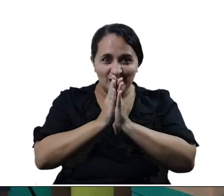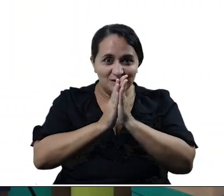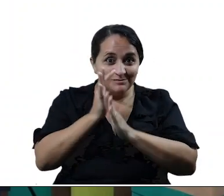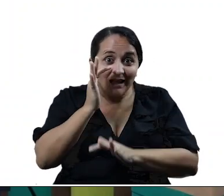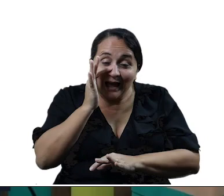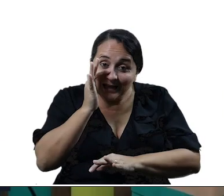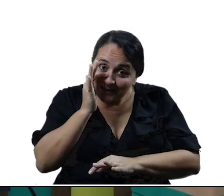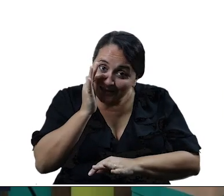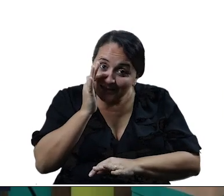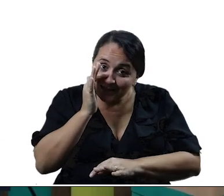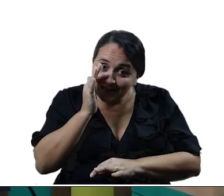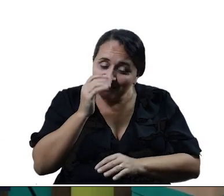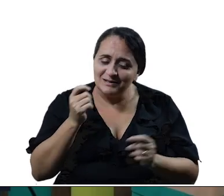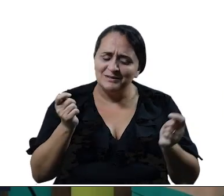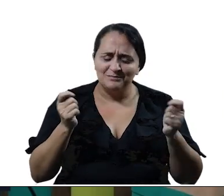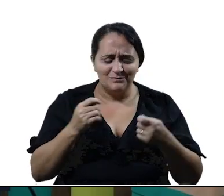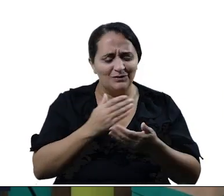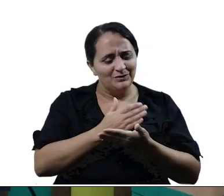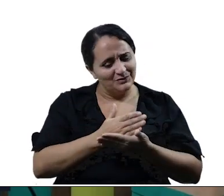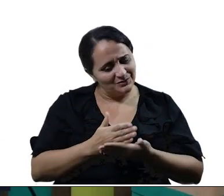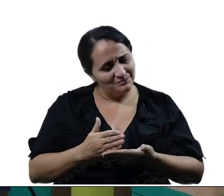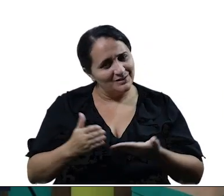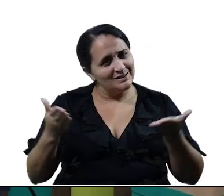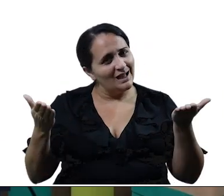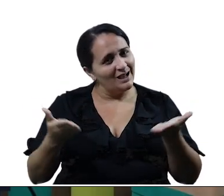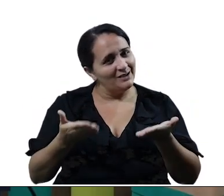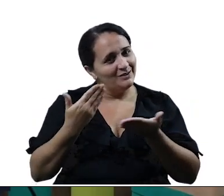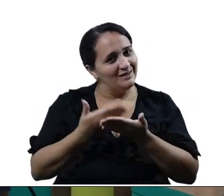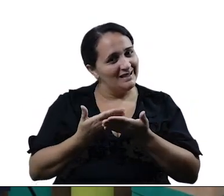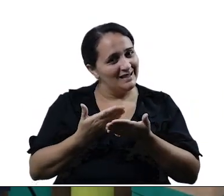Se preparem, porque a aula vai começar agora.